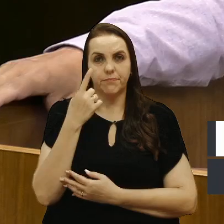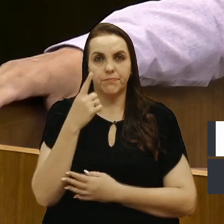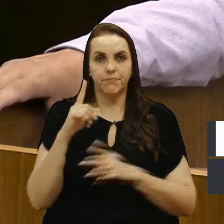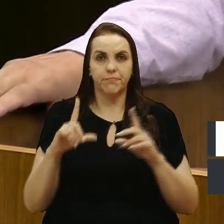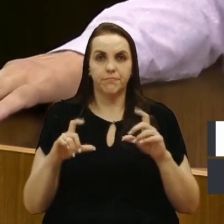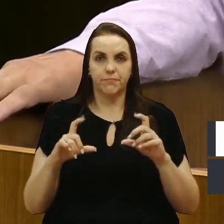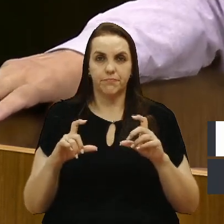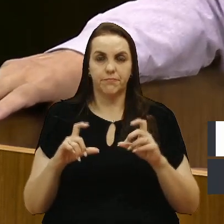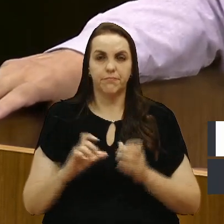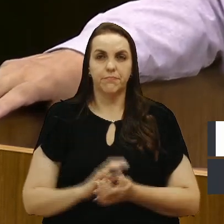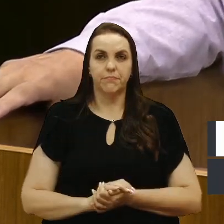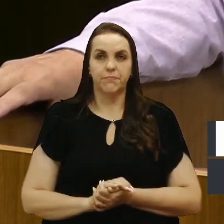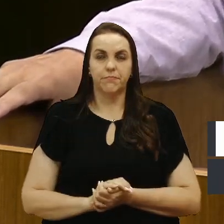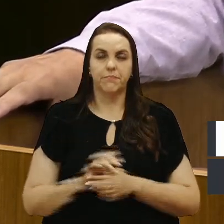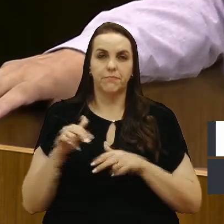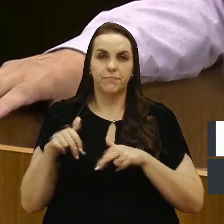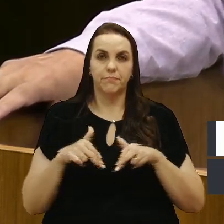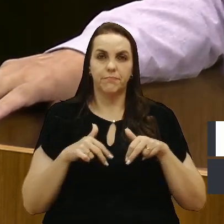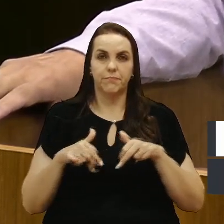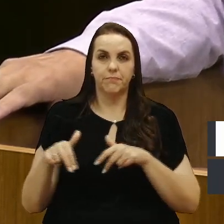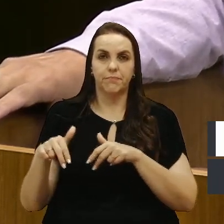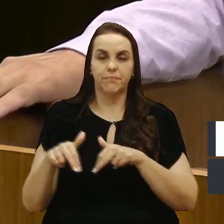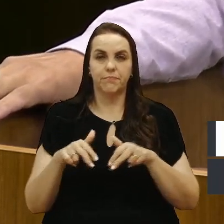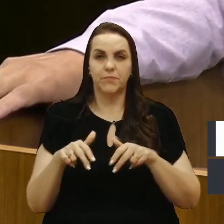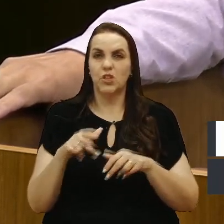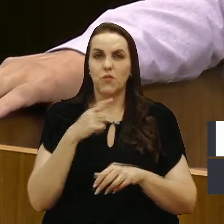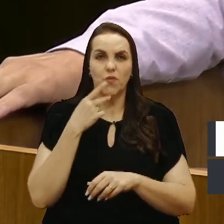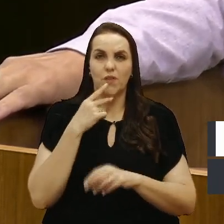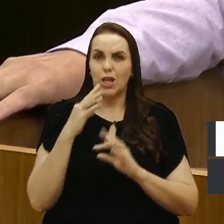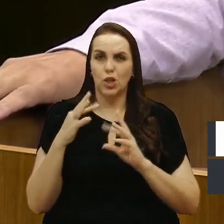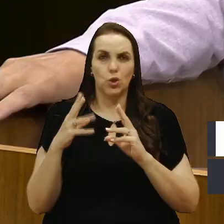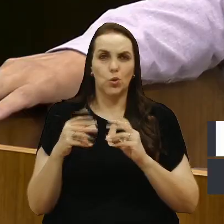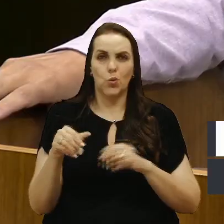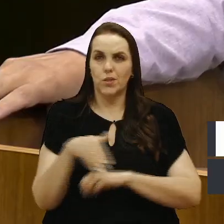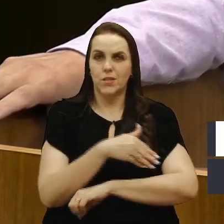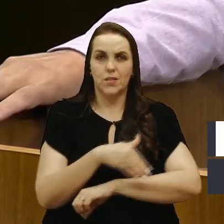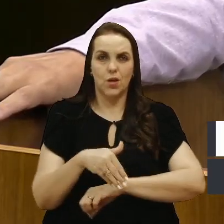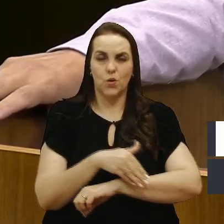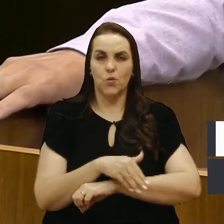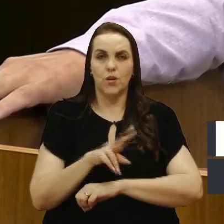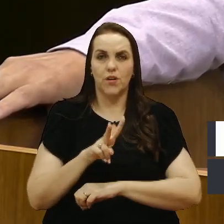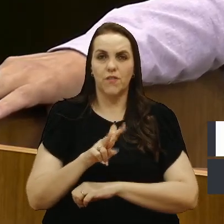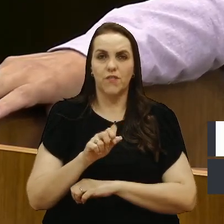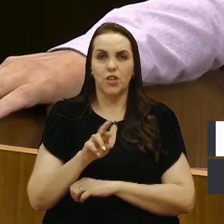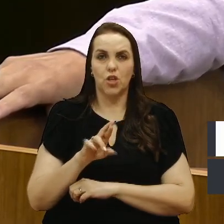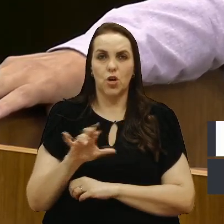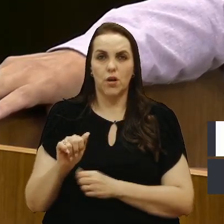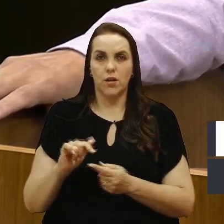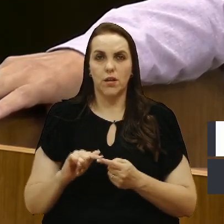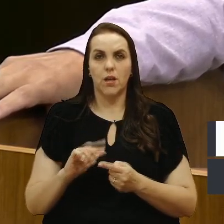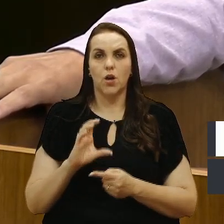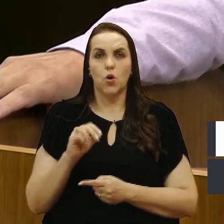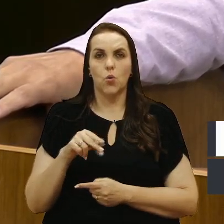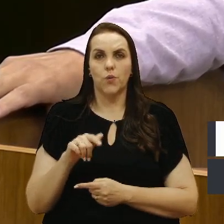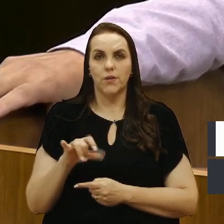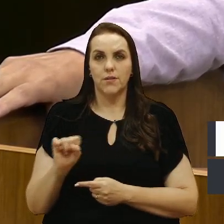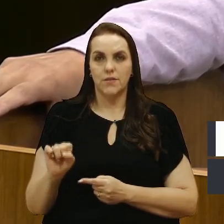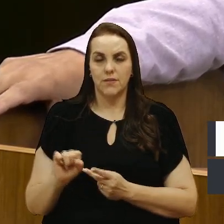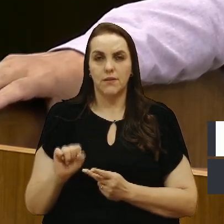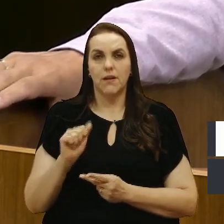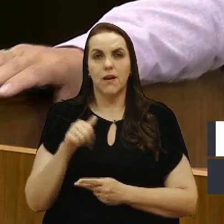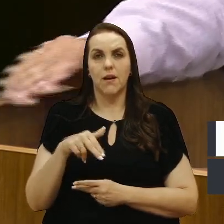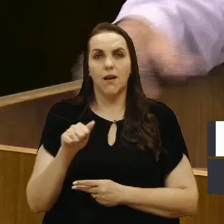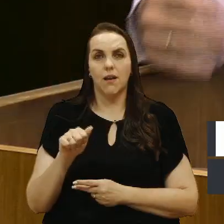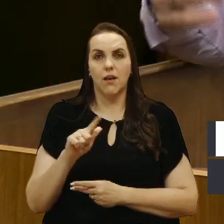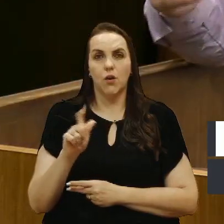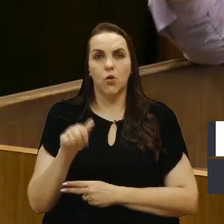A gente andou por algumas ruas, eu não vou citar todas aqui, porque são muitas: a Rua Vitória, Conquista, Ana Gonzalez, Rua da Esperança e